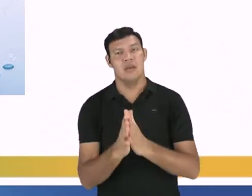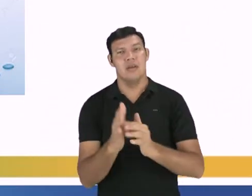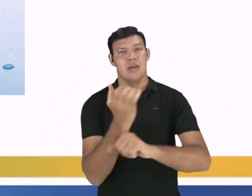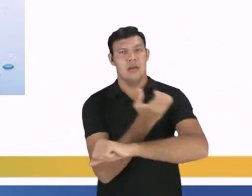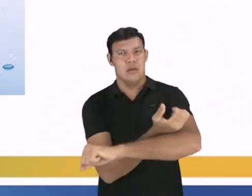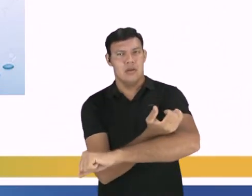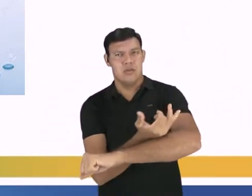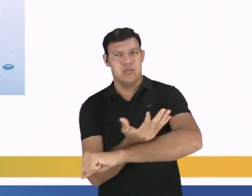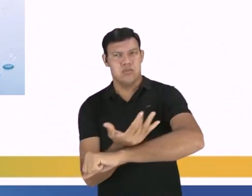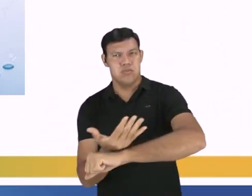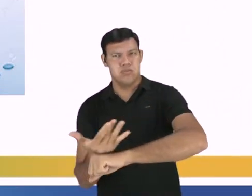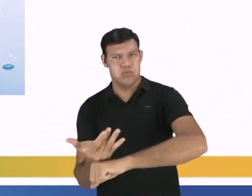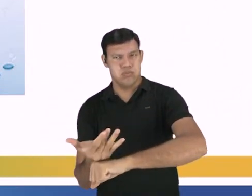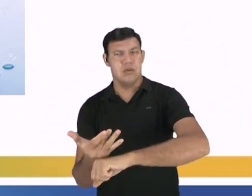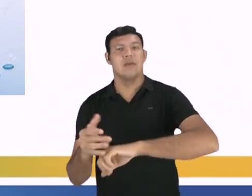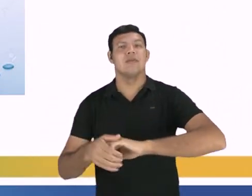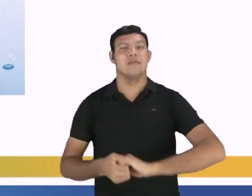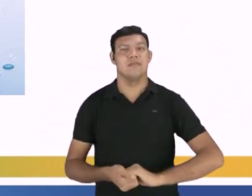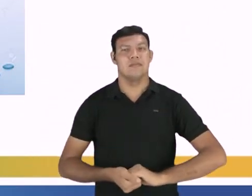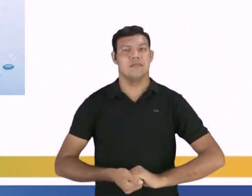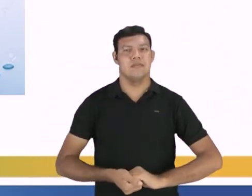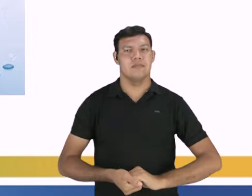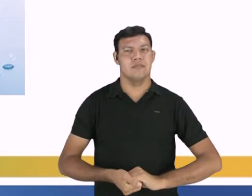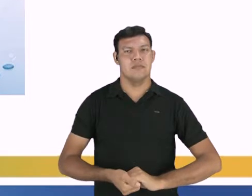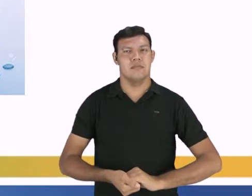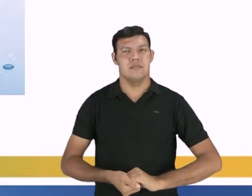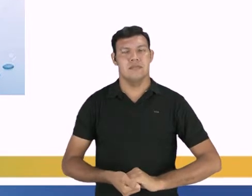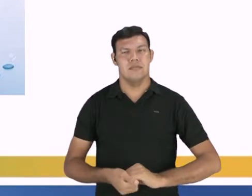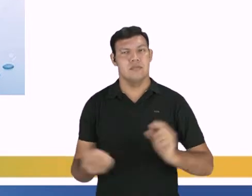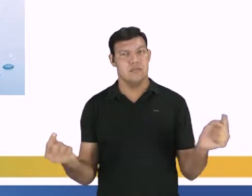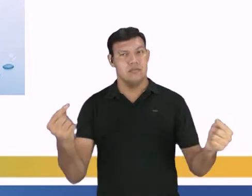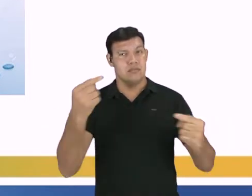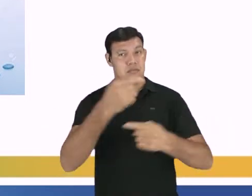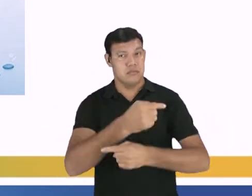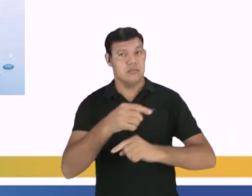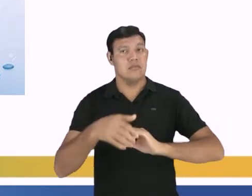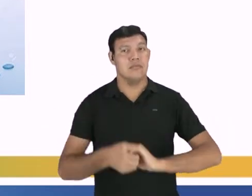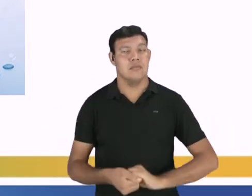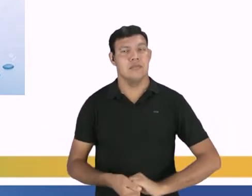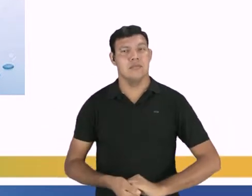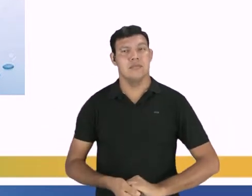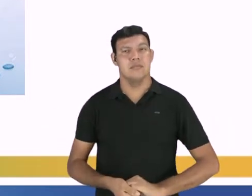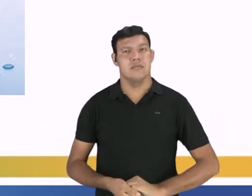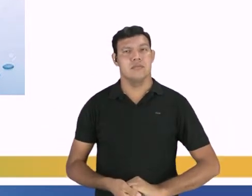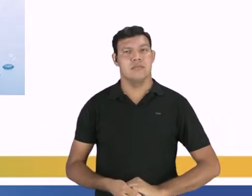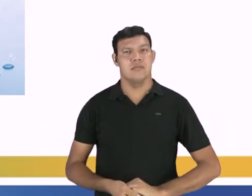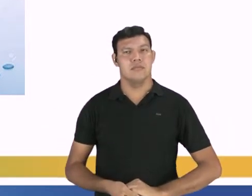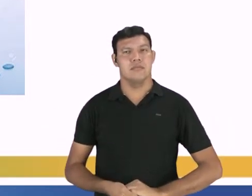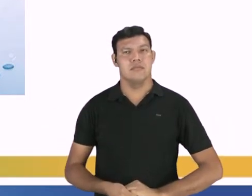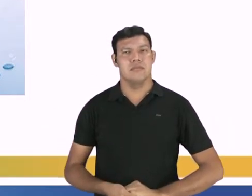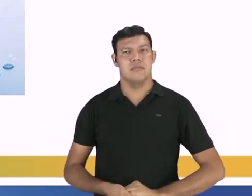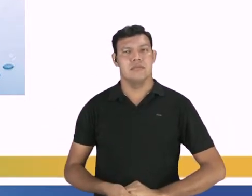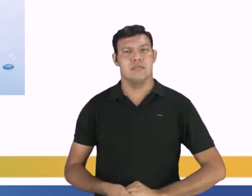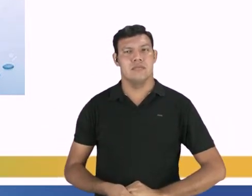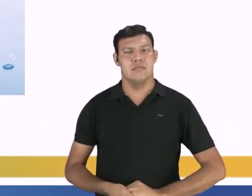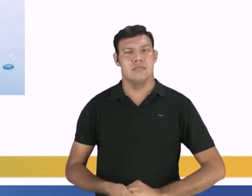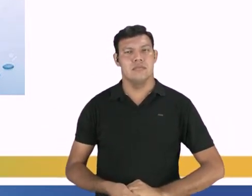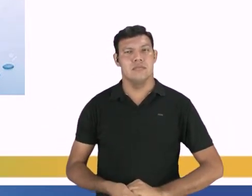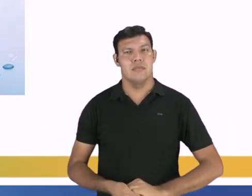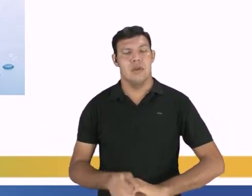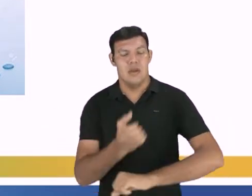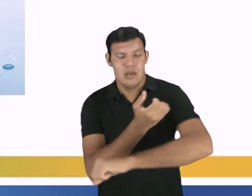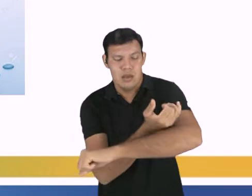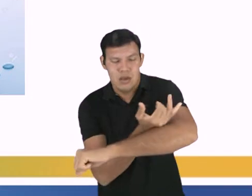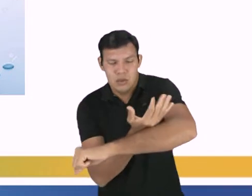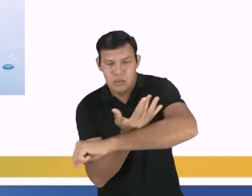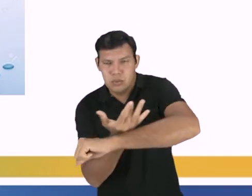também inverter as orações e dizer ao contrário. The grass gets wet, a grama fica